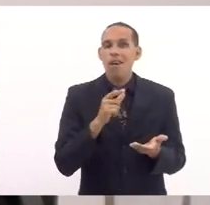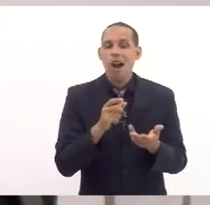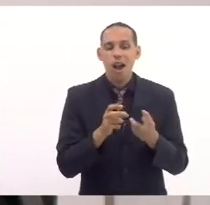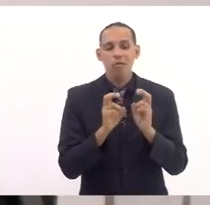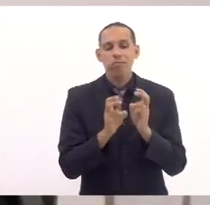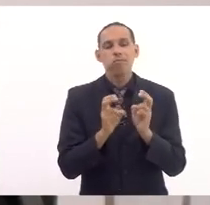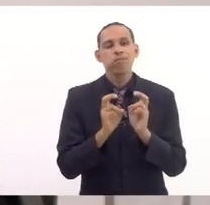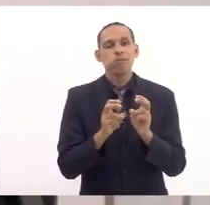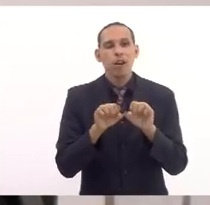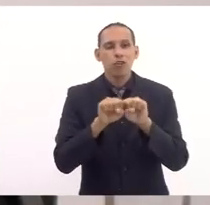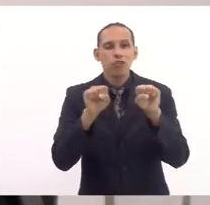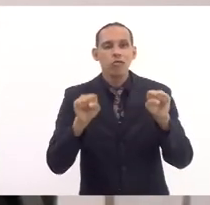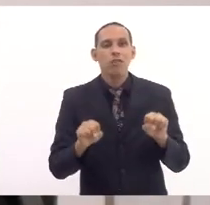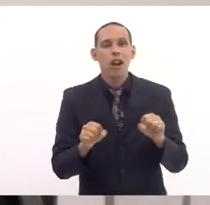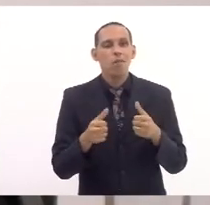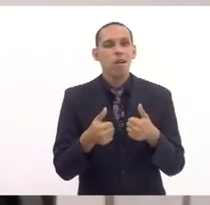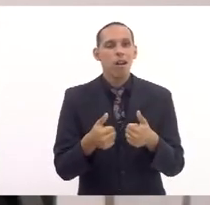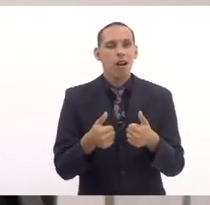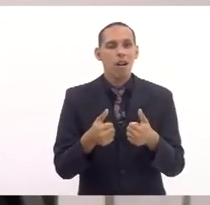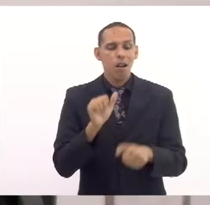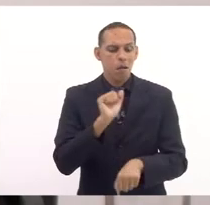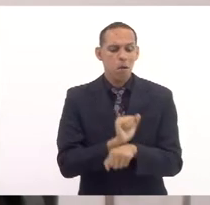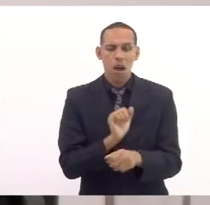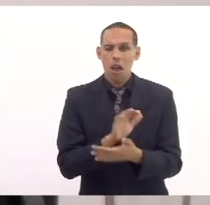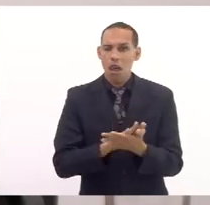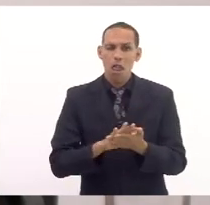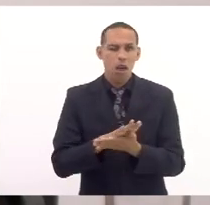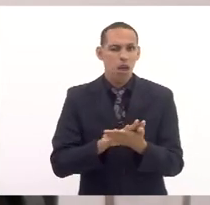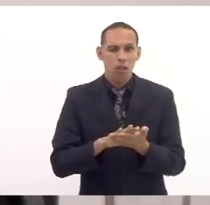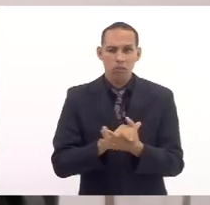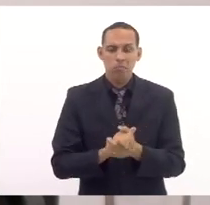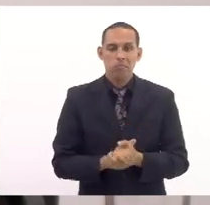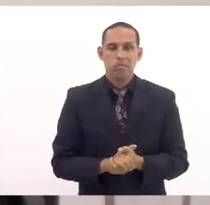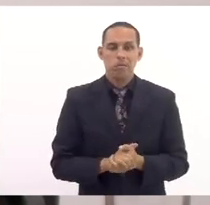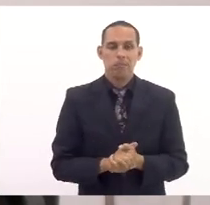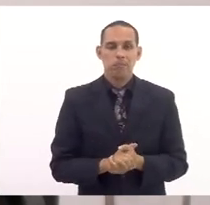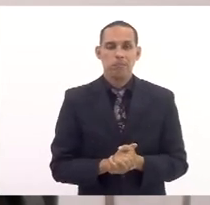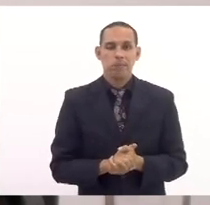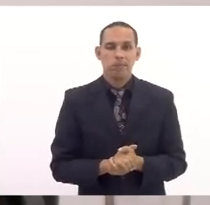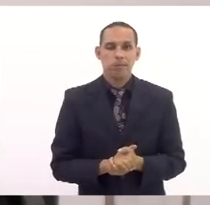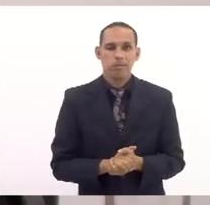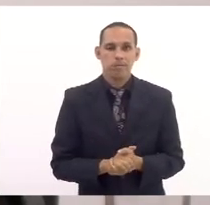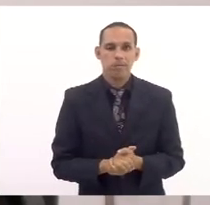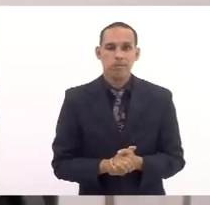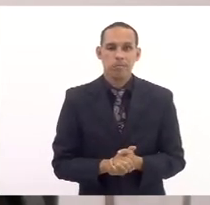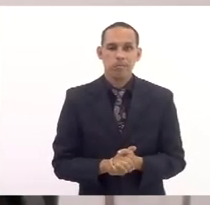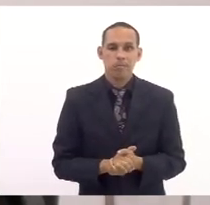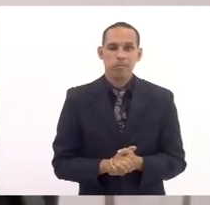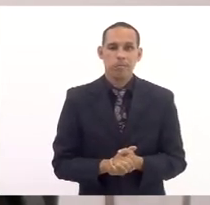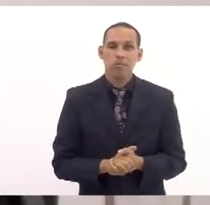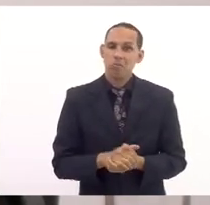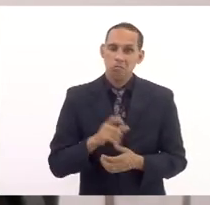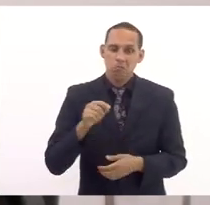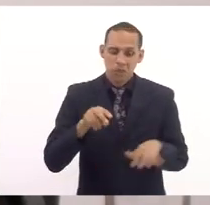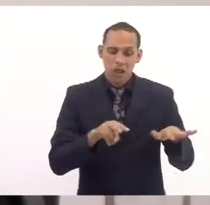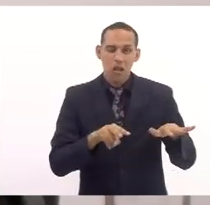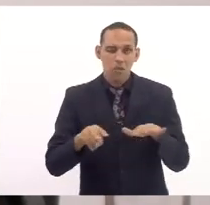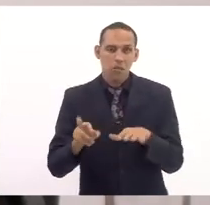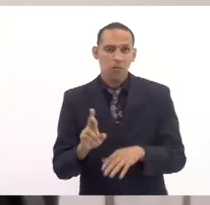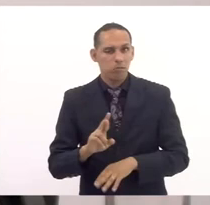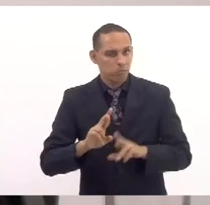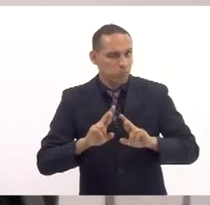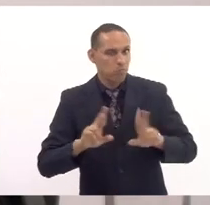sem alteração e ou paralisação. E que esta foi uma semana atípica, porque o